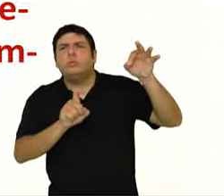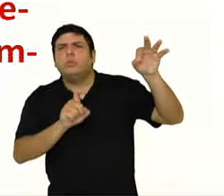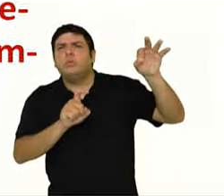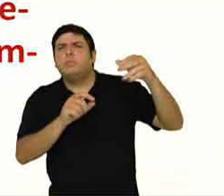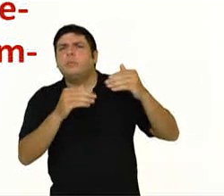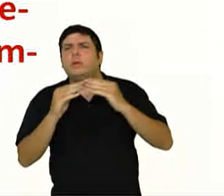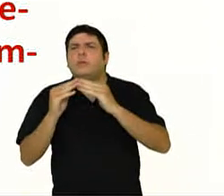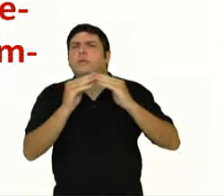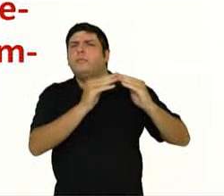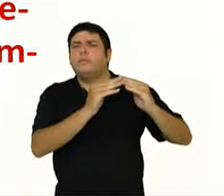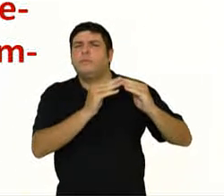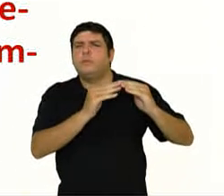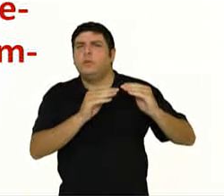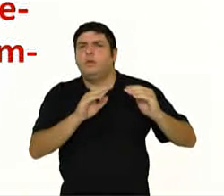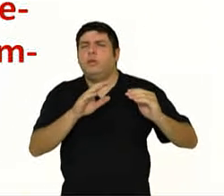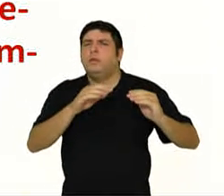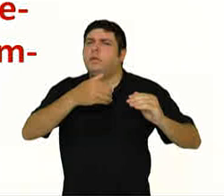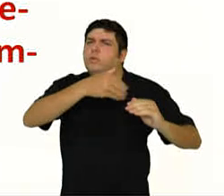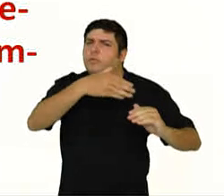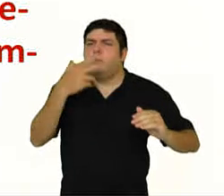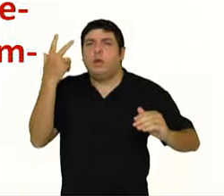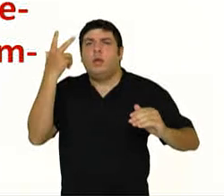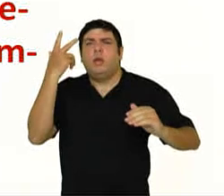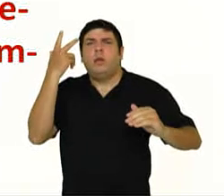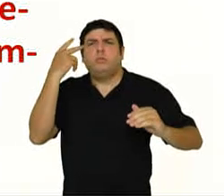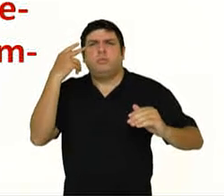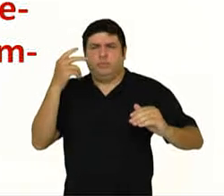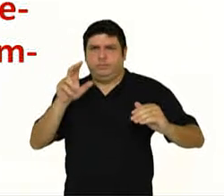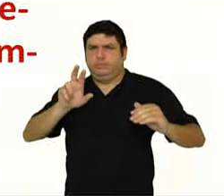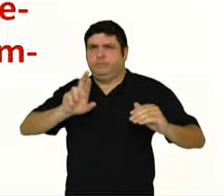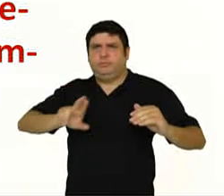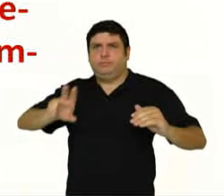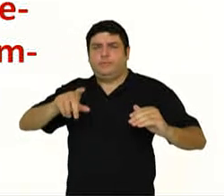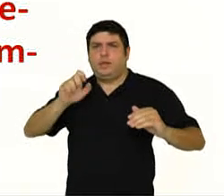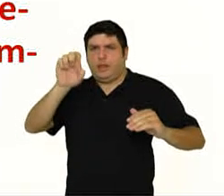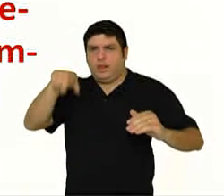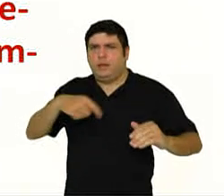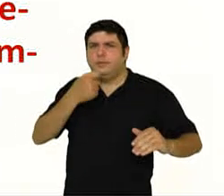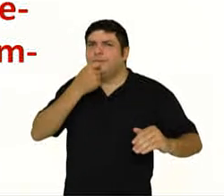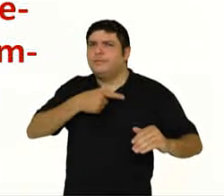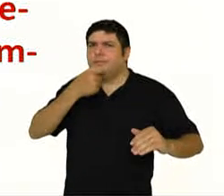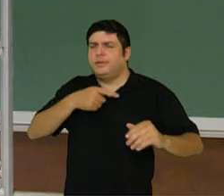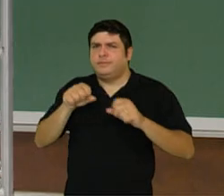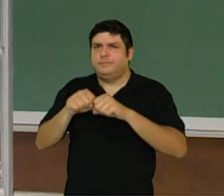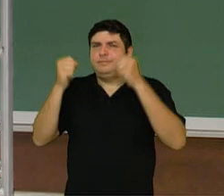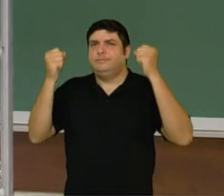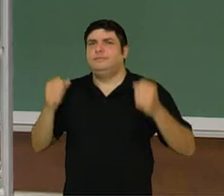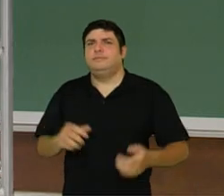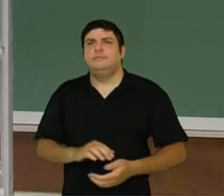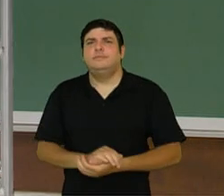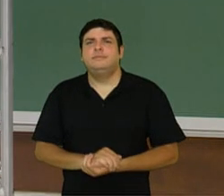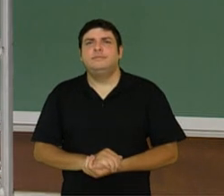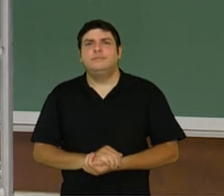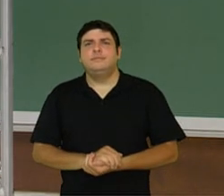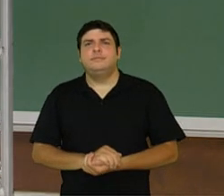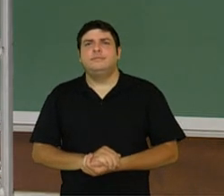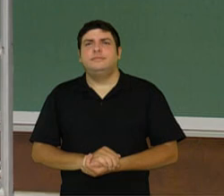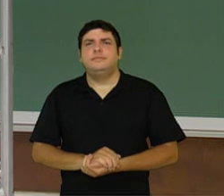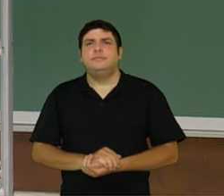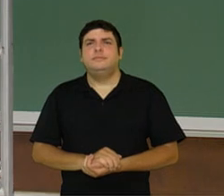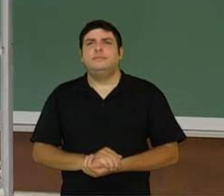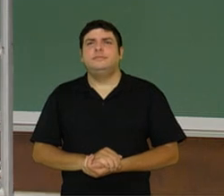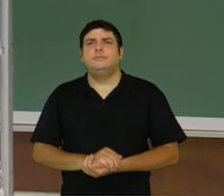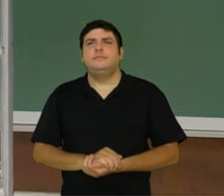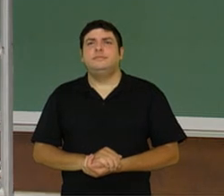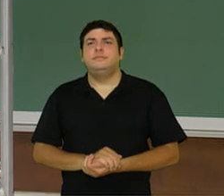comum. Então, por isso que a gente diz que é um efeito, né, de humor, de quebra de expectativa, tá bom? Vamos